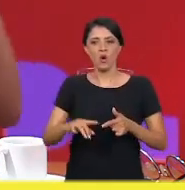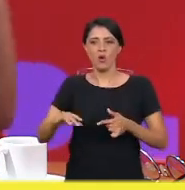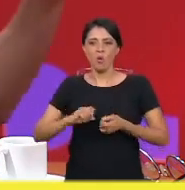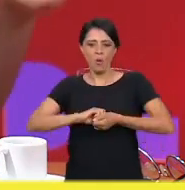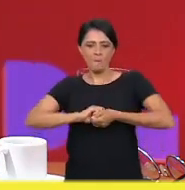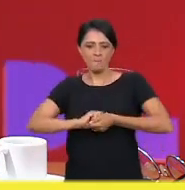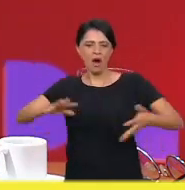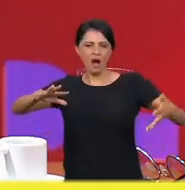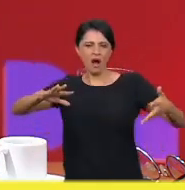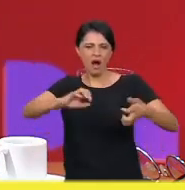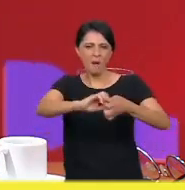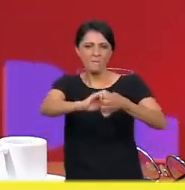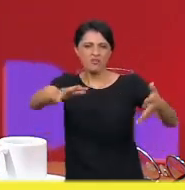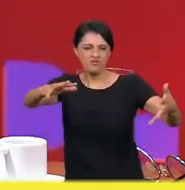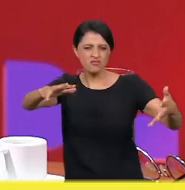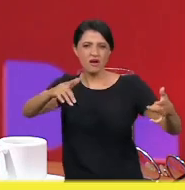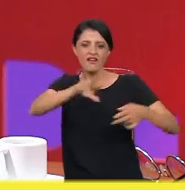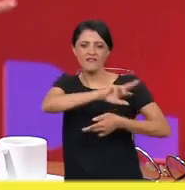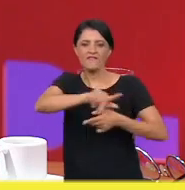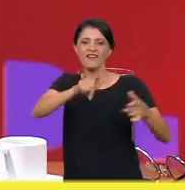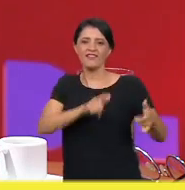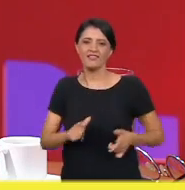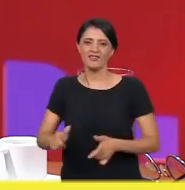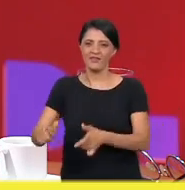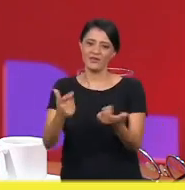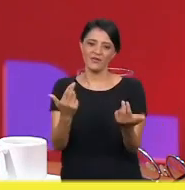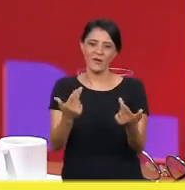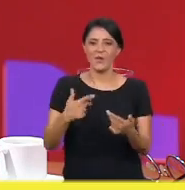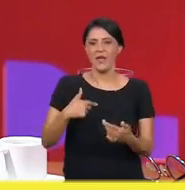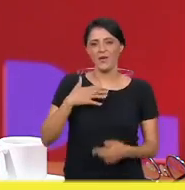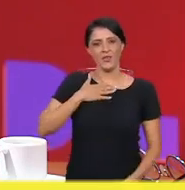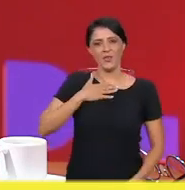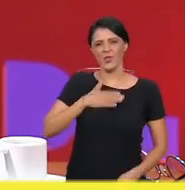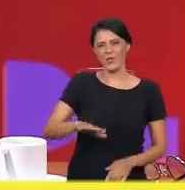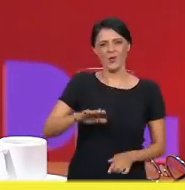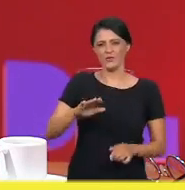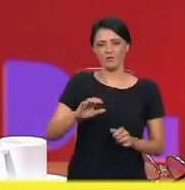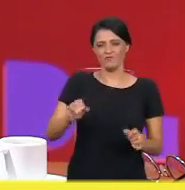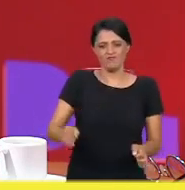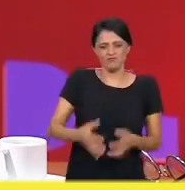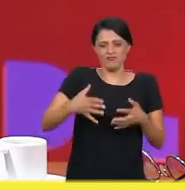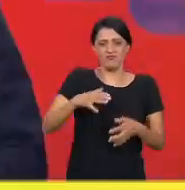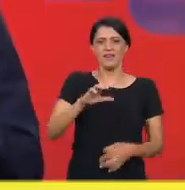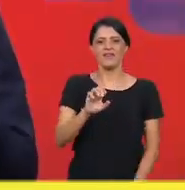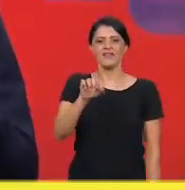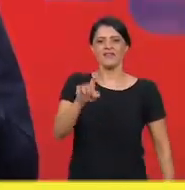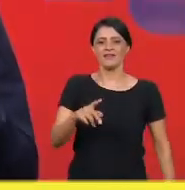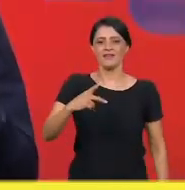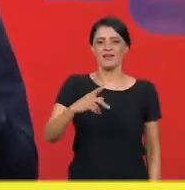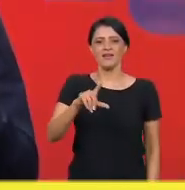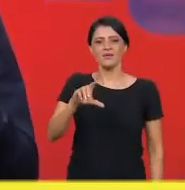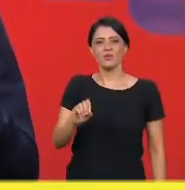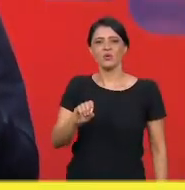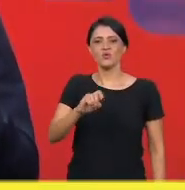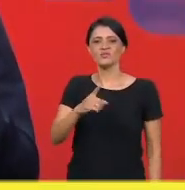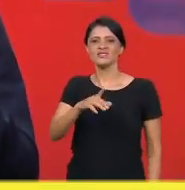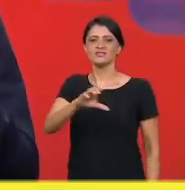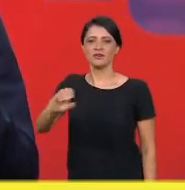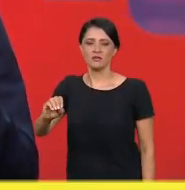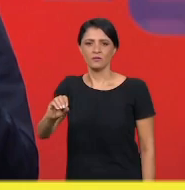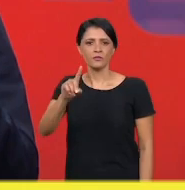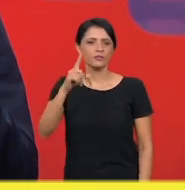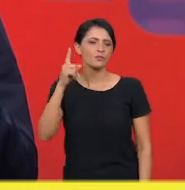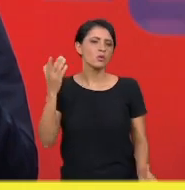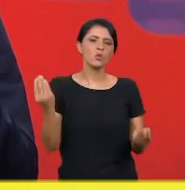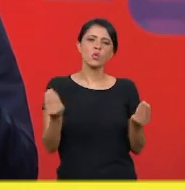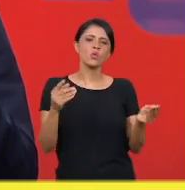em vários lugares. Mais ou menos isso. Por isso que eu não gosto de explosão, da palavra explosão. Como que a gente sabe hoje cientificamente que o Big Bang